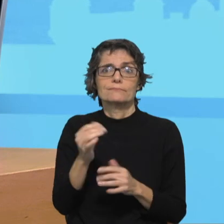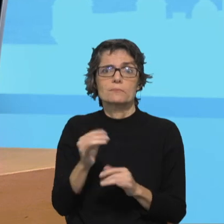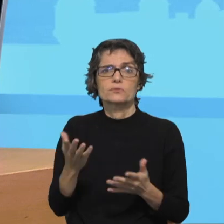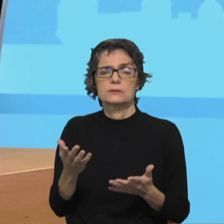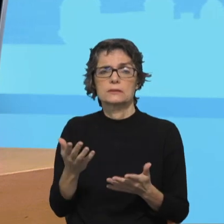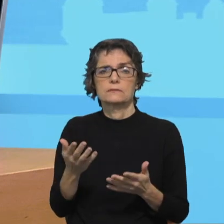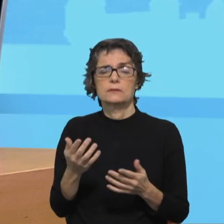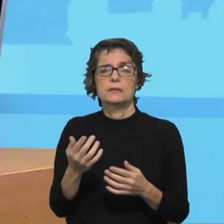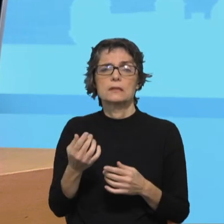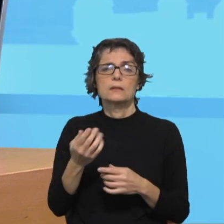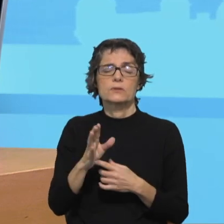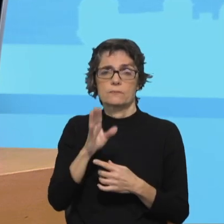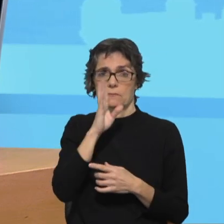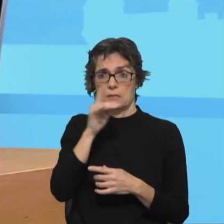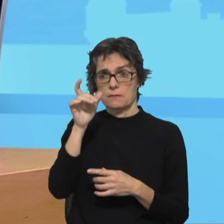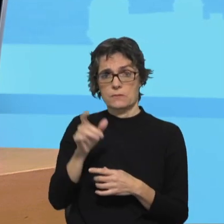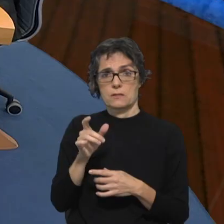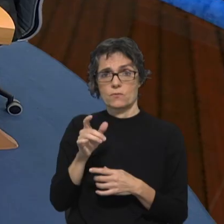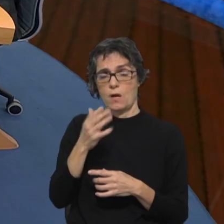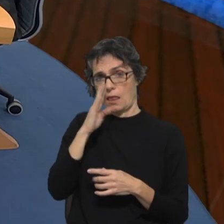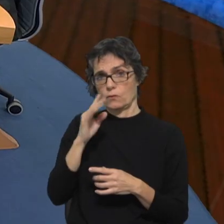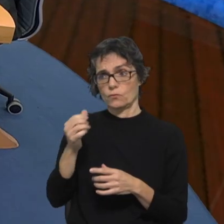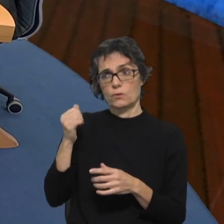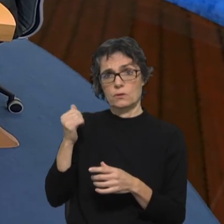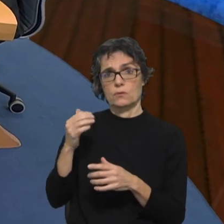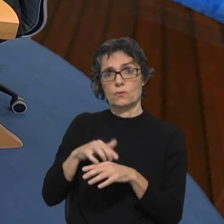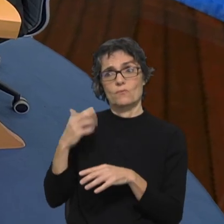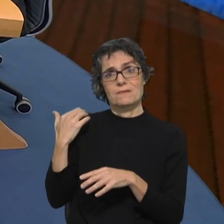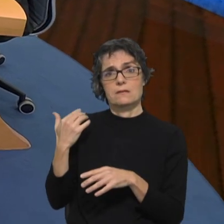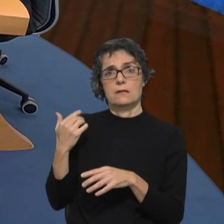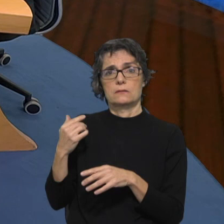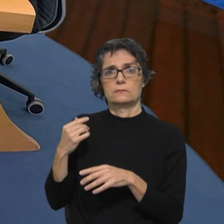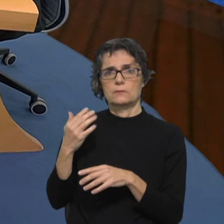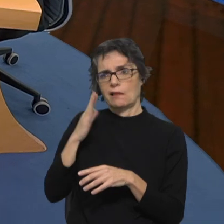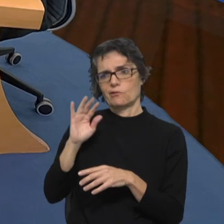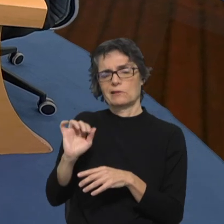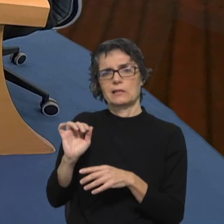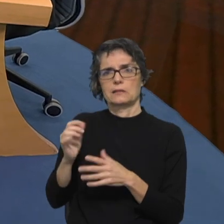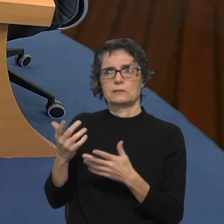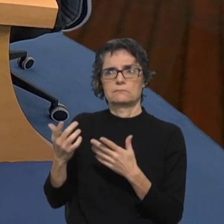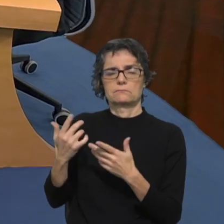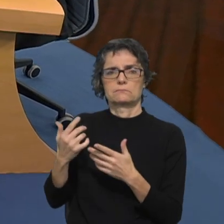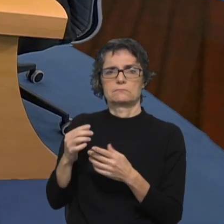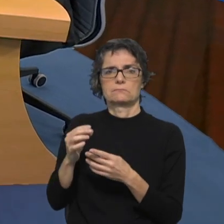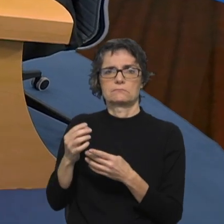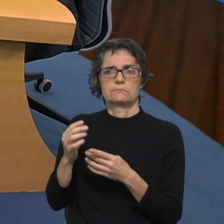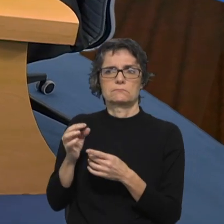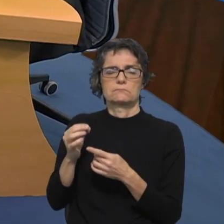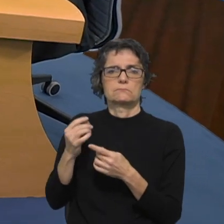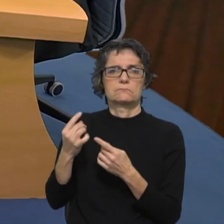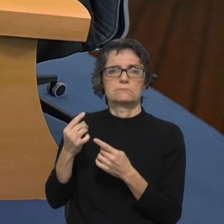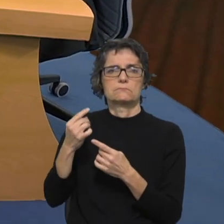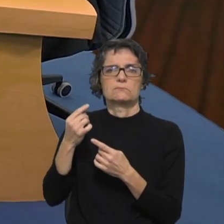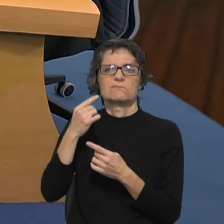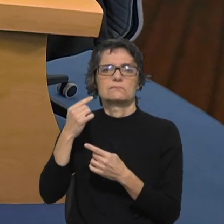comportamentos no passado, sem ele fica necessariamente que os vai ter no futuro. Portanto, isso, por exemplo, na questão da análise, até que ponto de saber